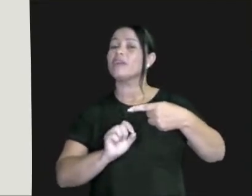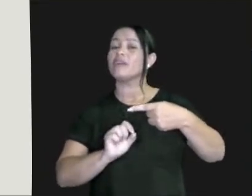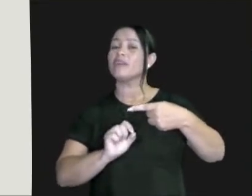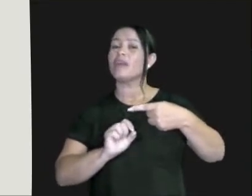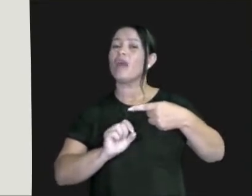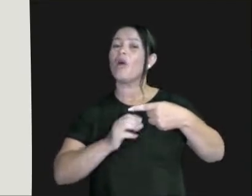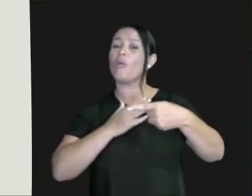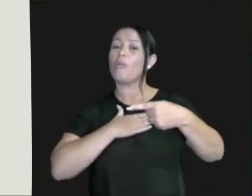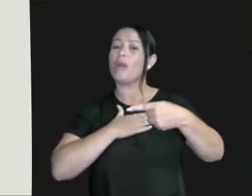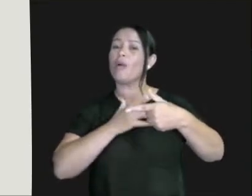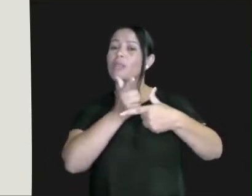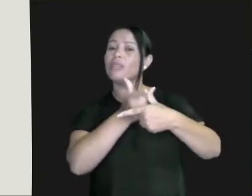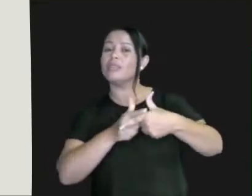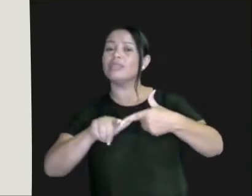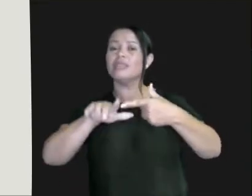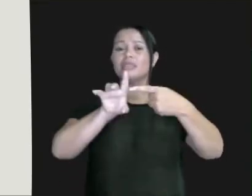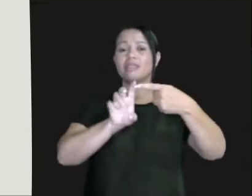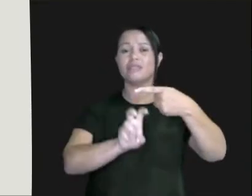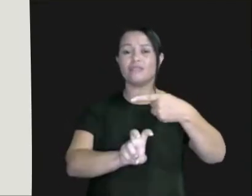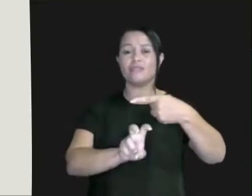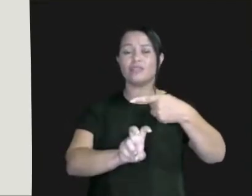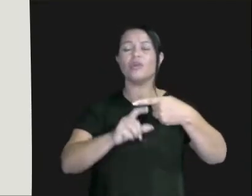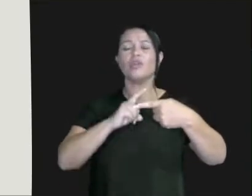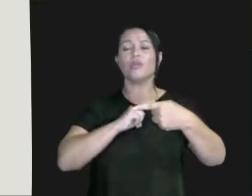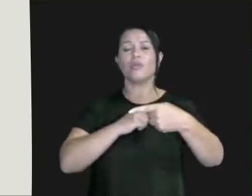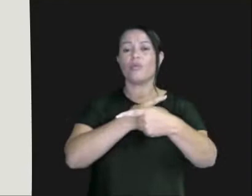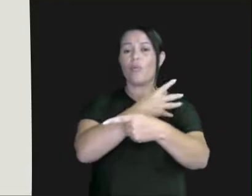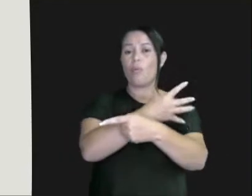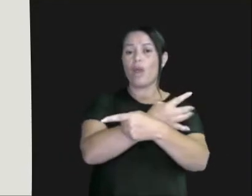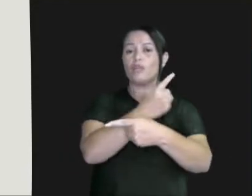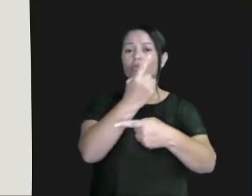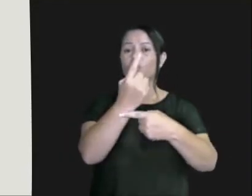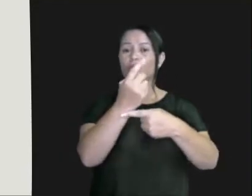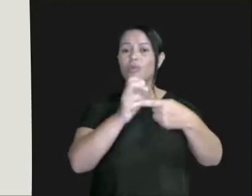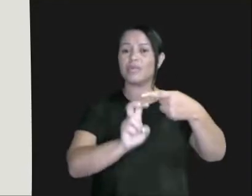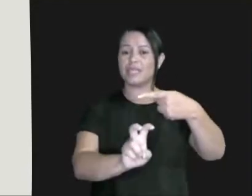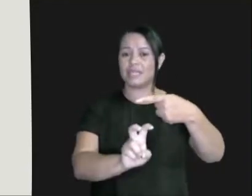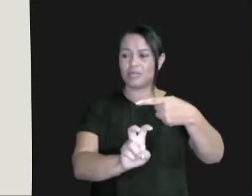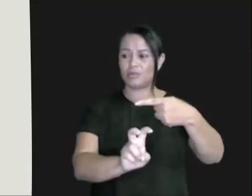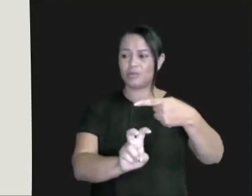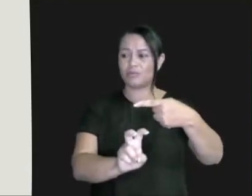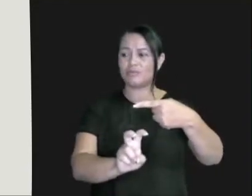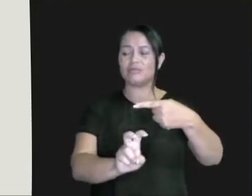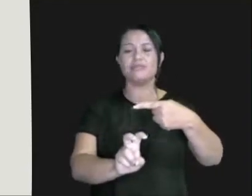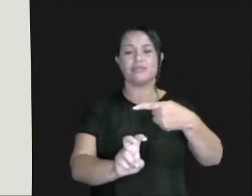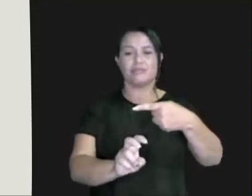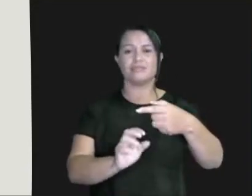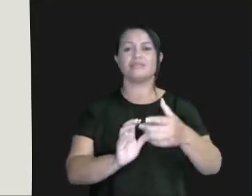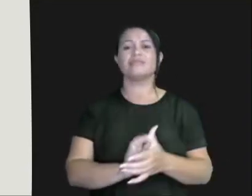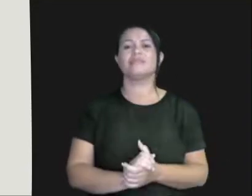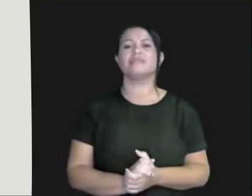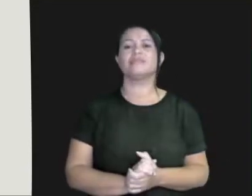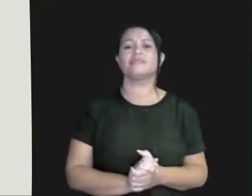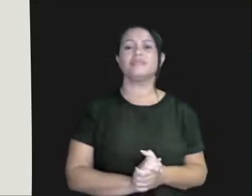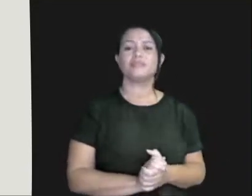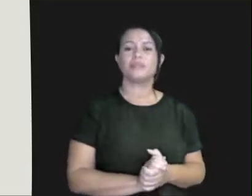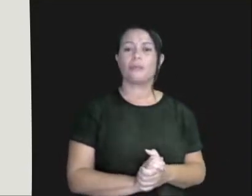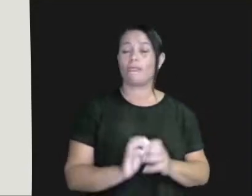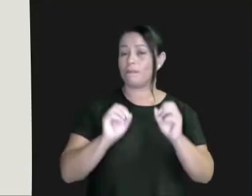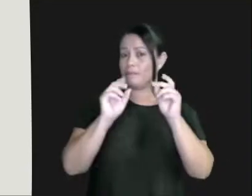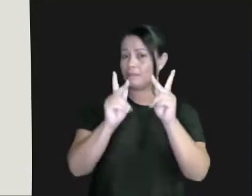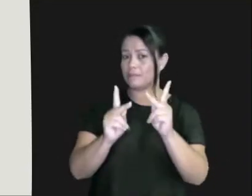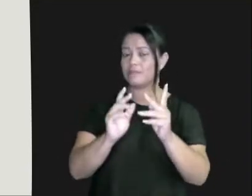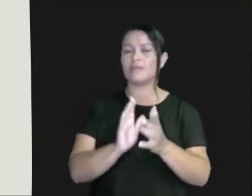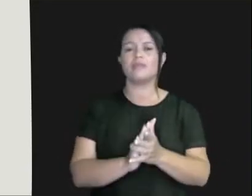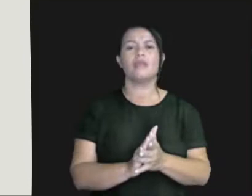meu divisor. Então, aqui eu tenho quem? Eu tenho 4, 1 quinto. 4 inteiros, 1 quinto.